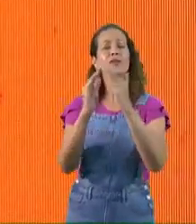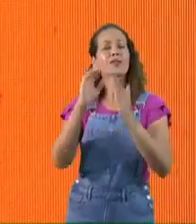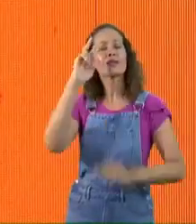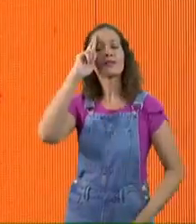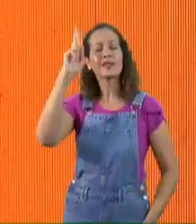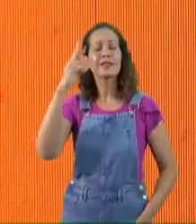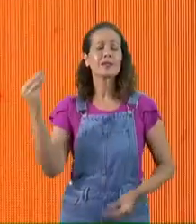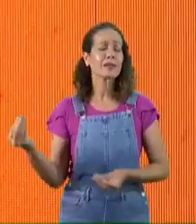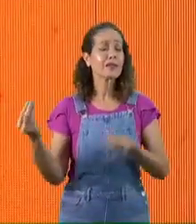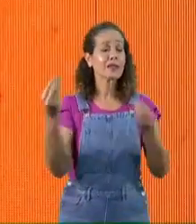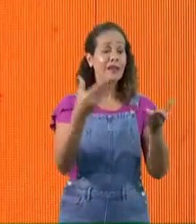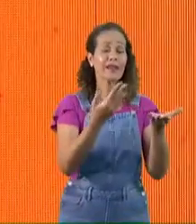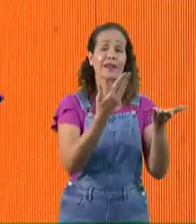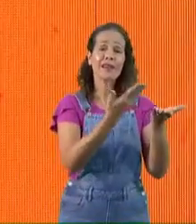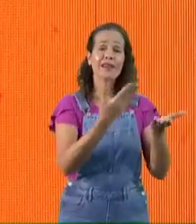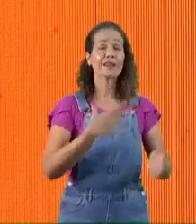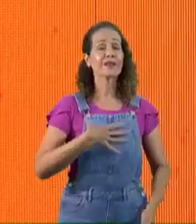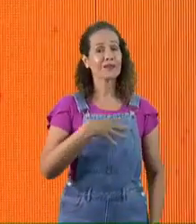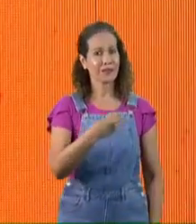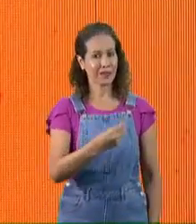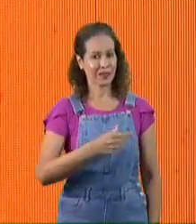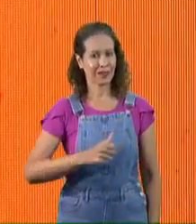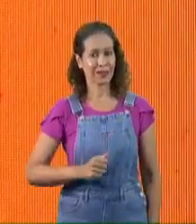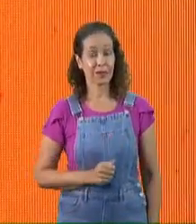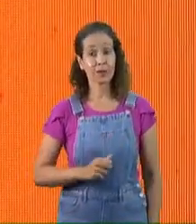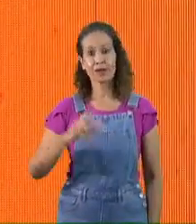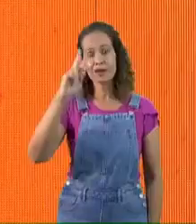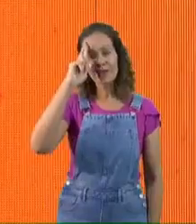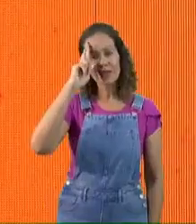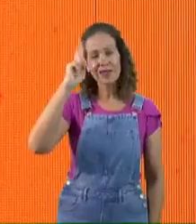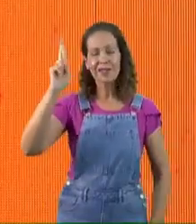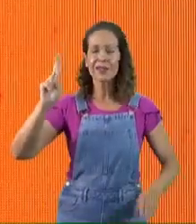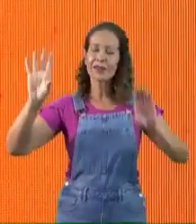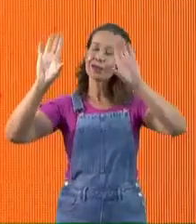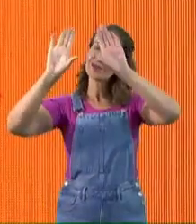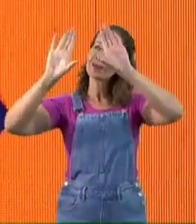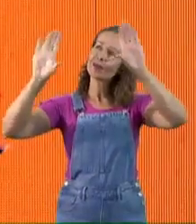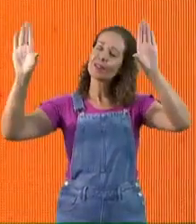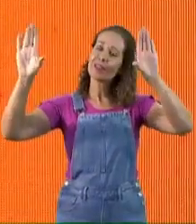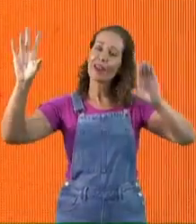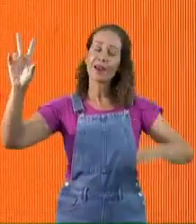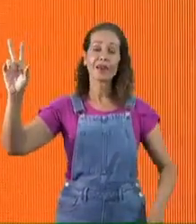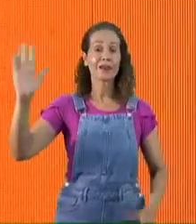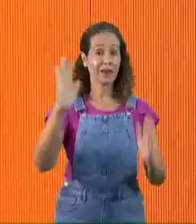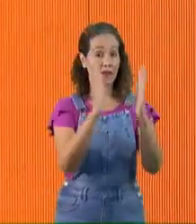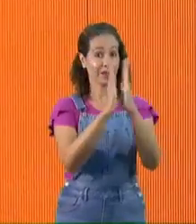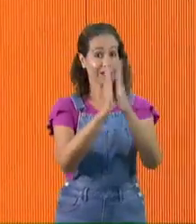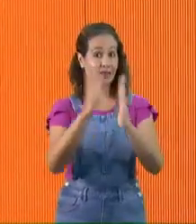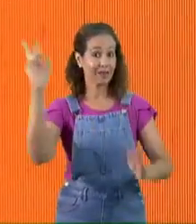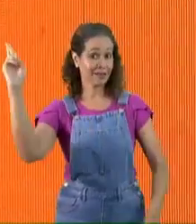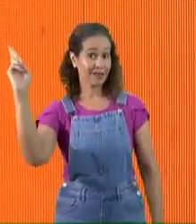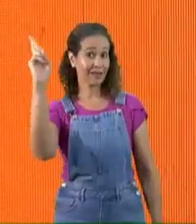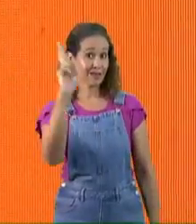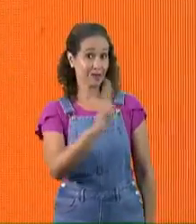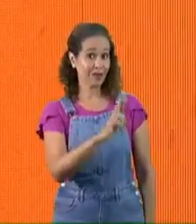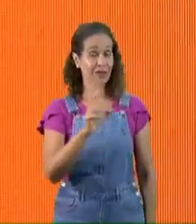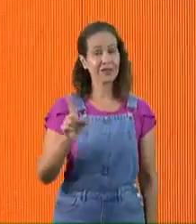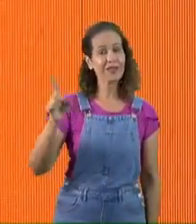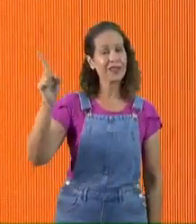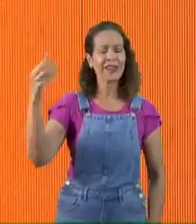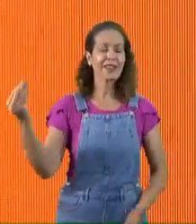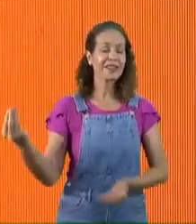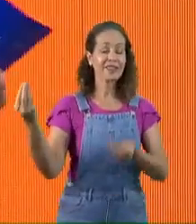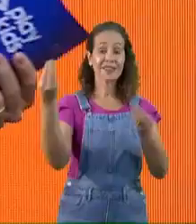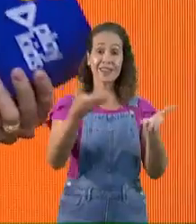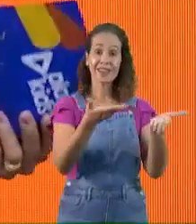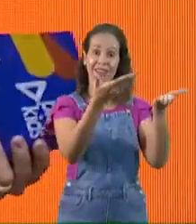Senhor pudesse conceber ela de ser mãe. E o Senhor lá do céu, que ouve todas as nossas orações, Ele então